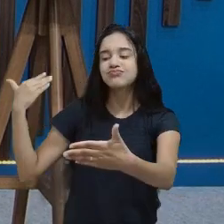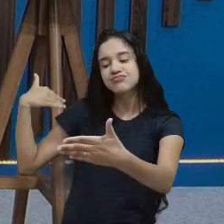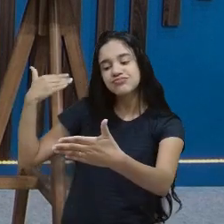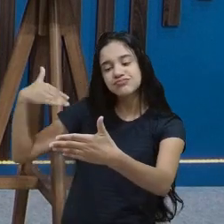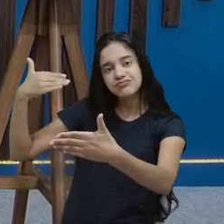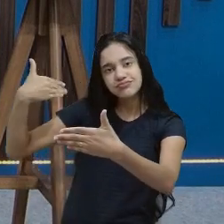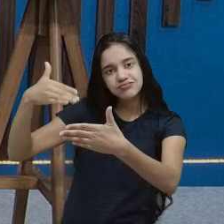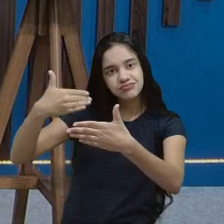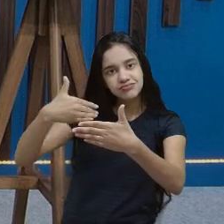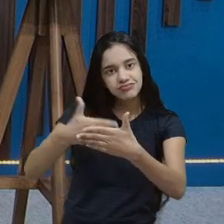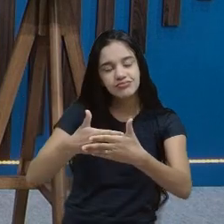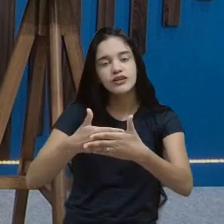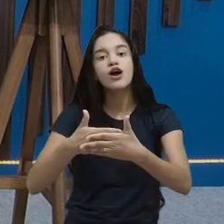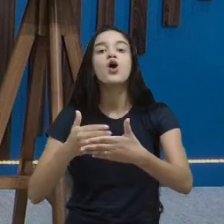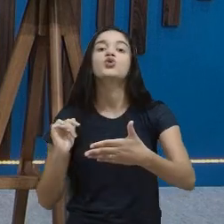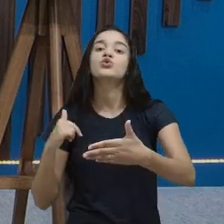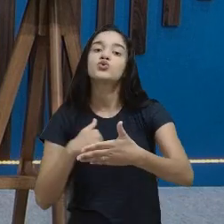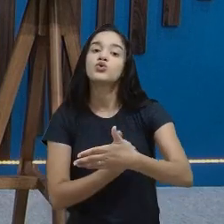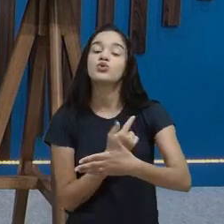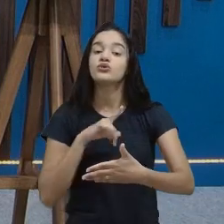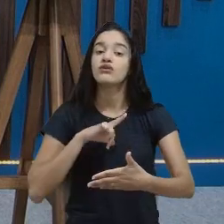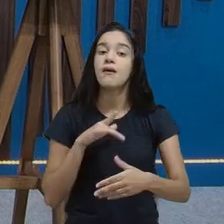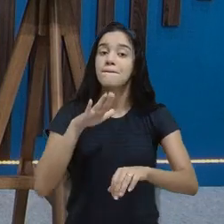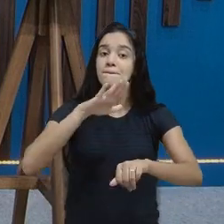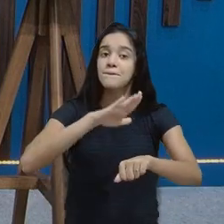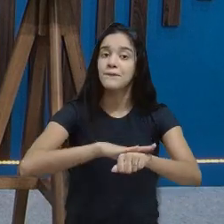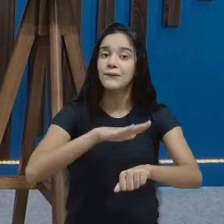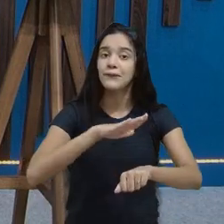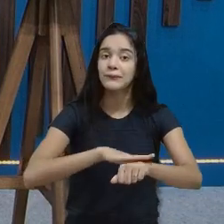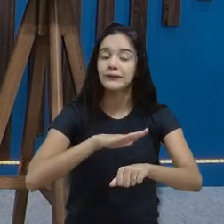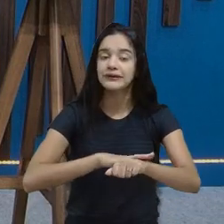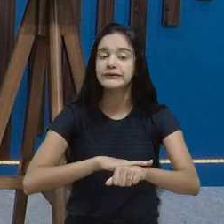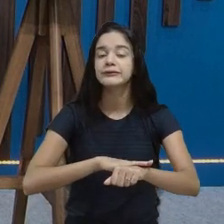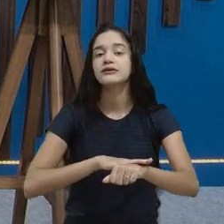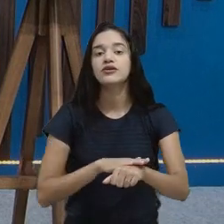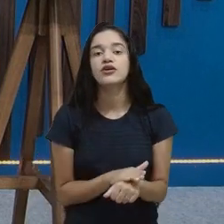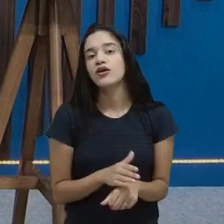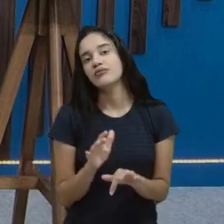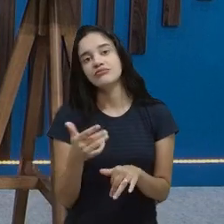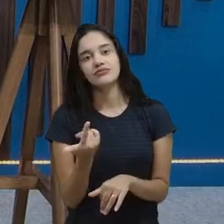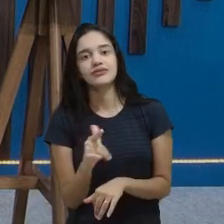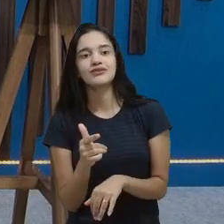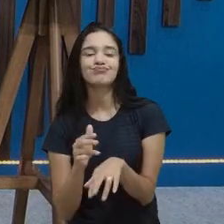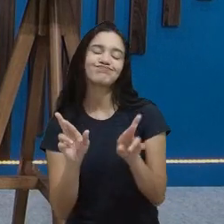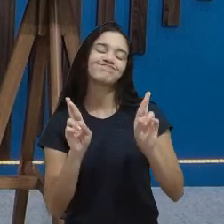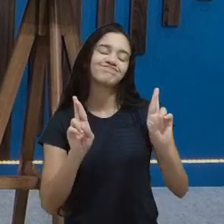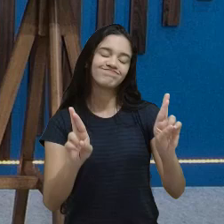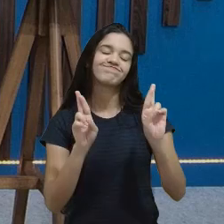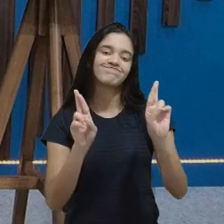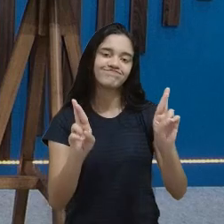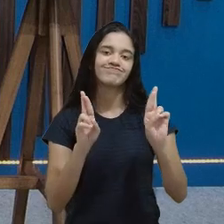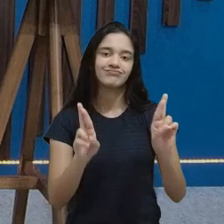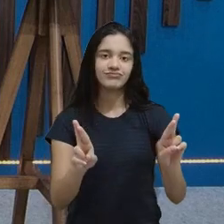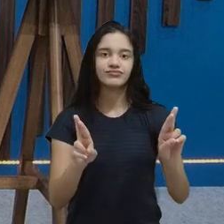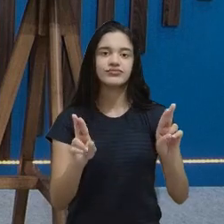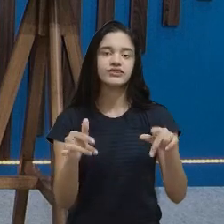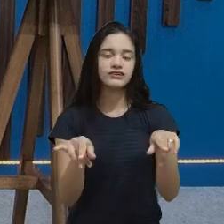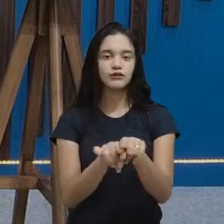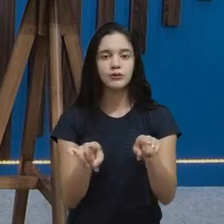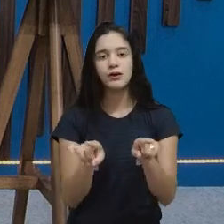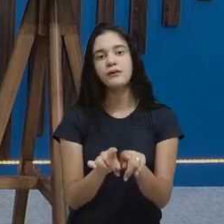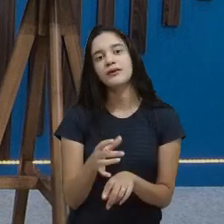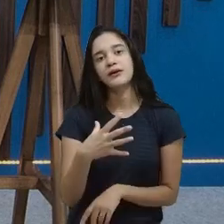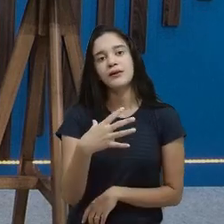nossa existência, nós teremos momentos onde não teremos esperança, teremos momentos